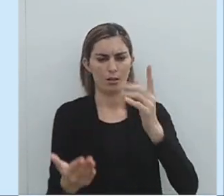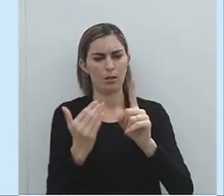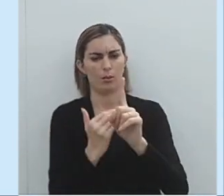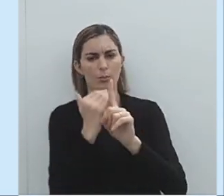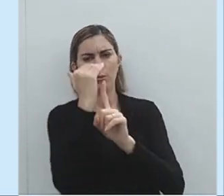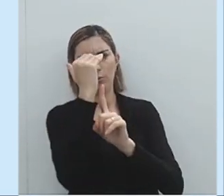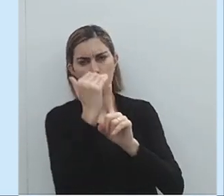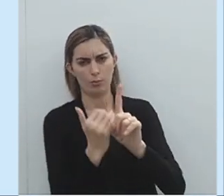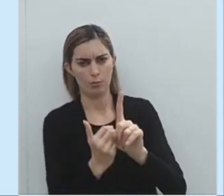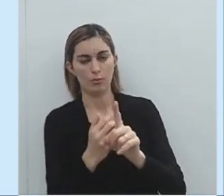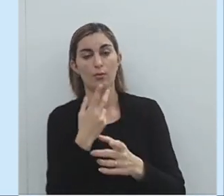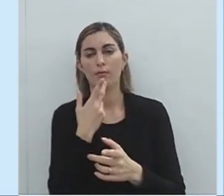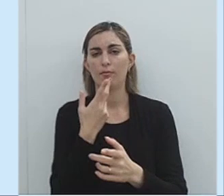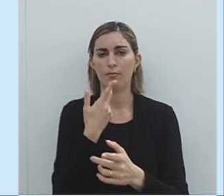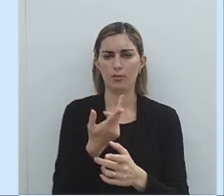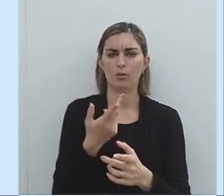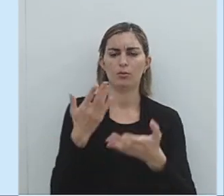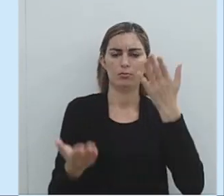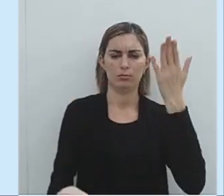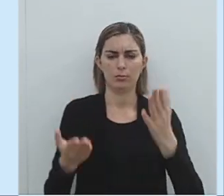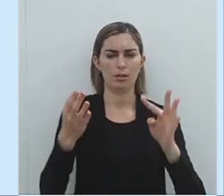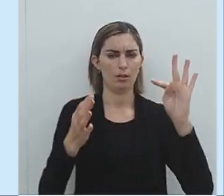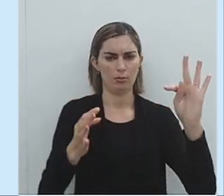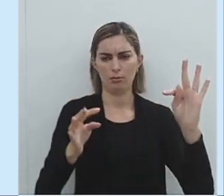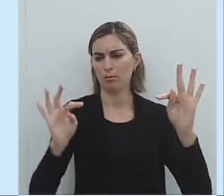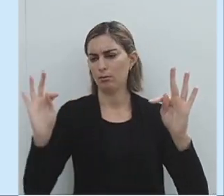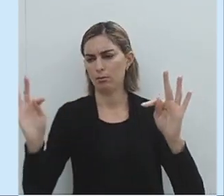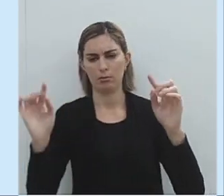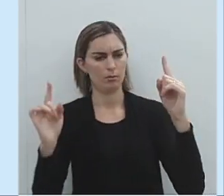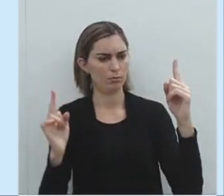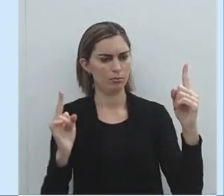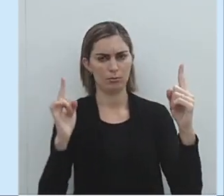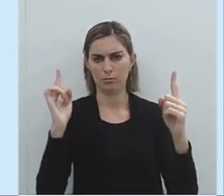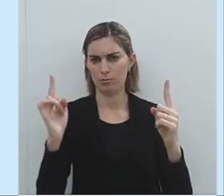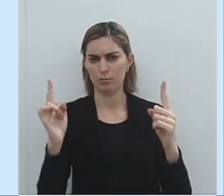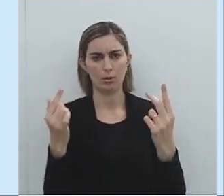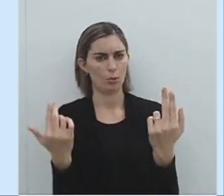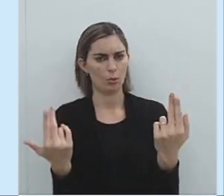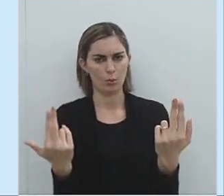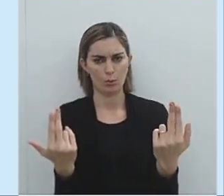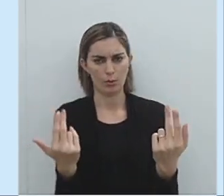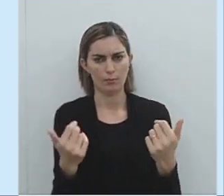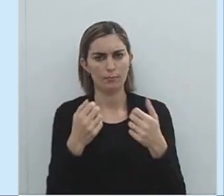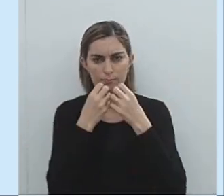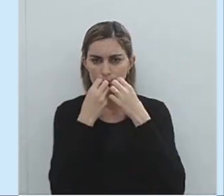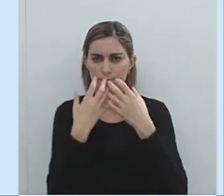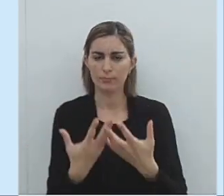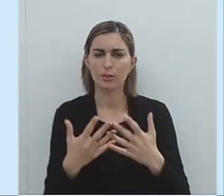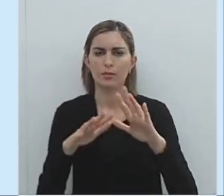equilíbrio térmico, eu quero dizer que as temperaturas de dois corpos elas vão se igualar.